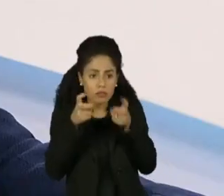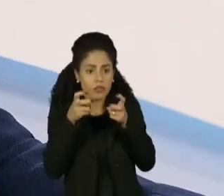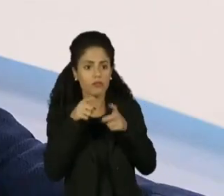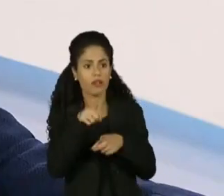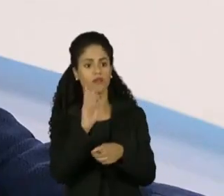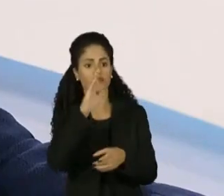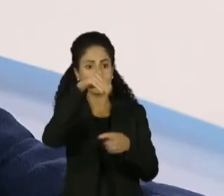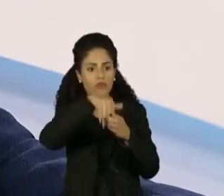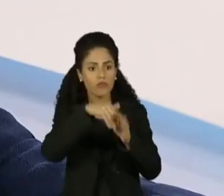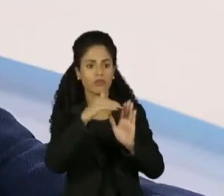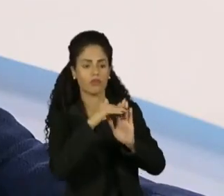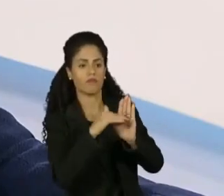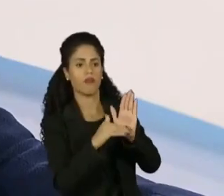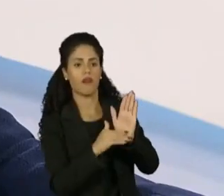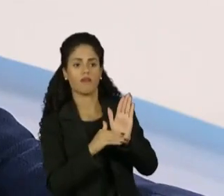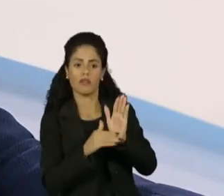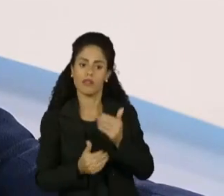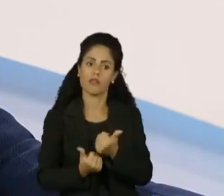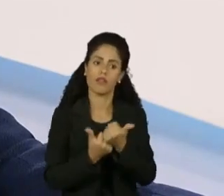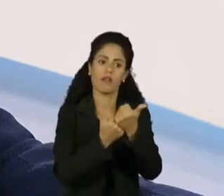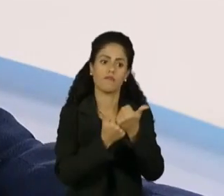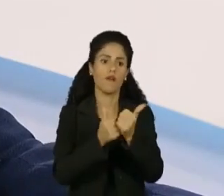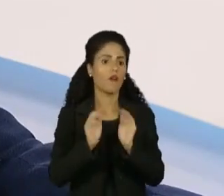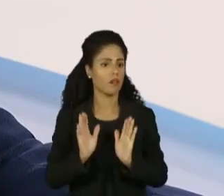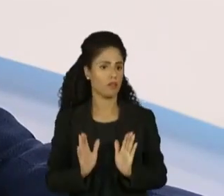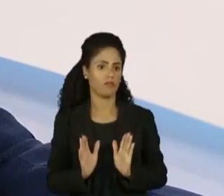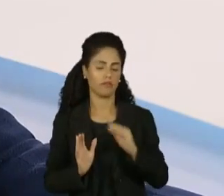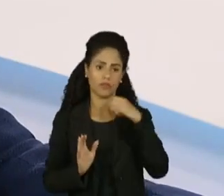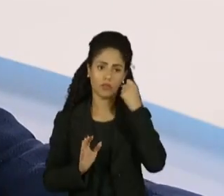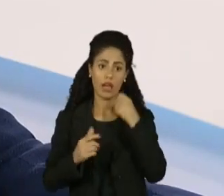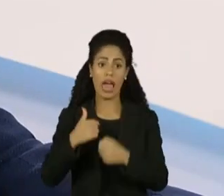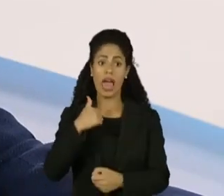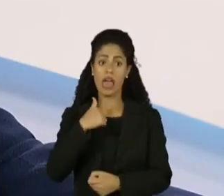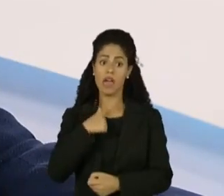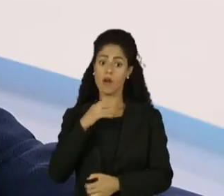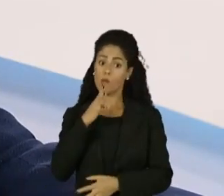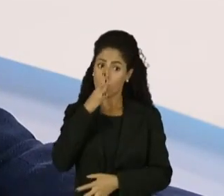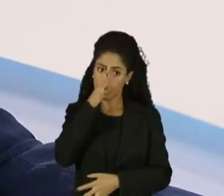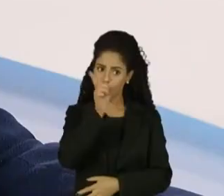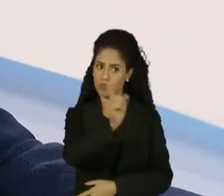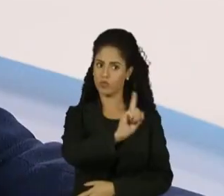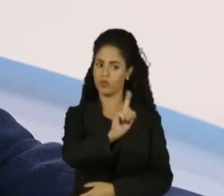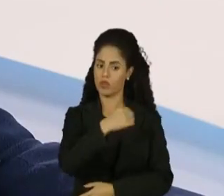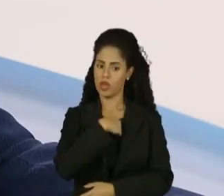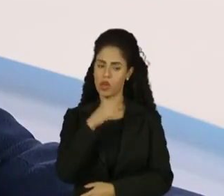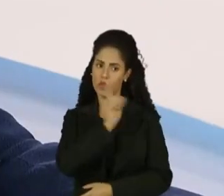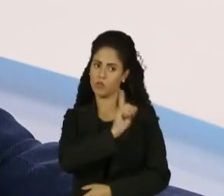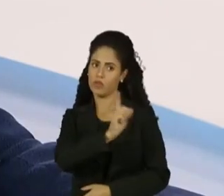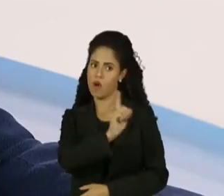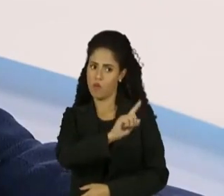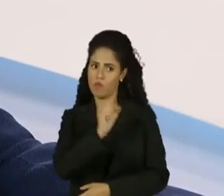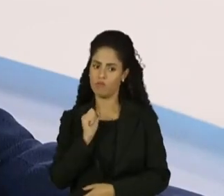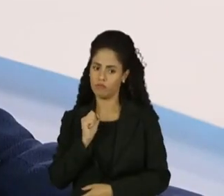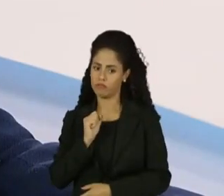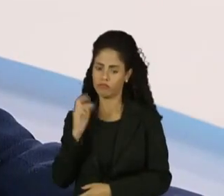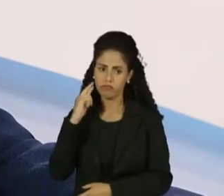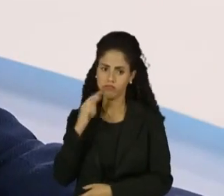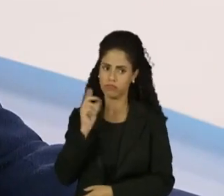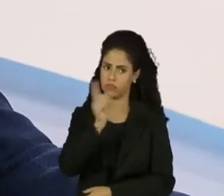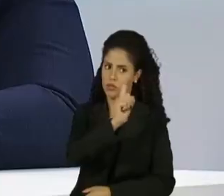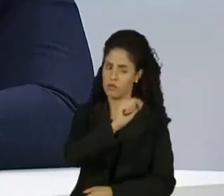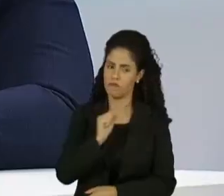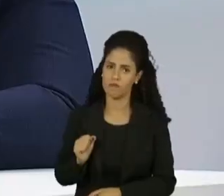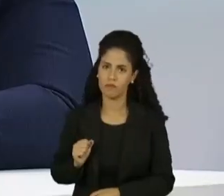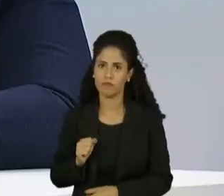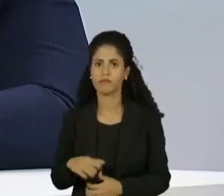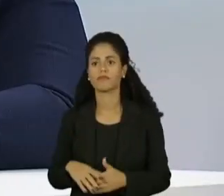sentido de votar pautas que fortalecem as prerrogativas do Senado. Eu não faço acusações nem adjetivo ao presidente do Senado, do Senado